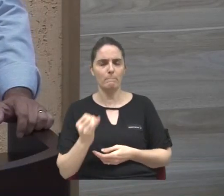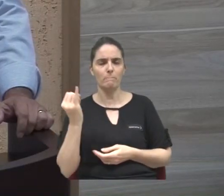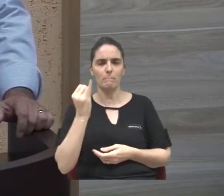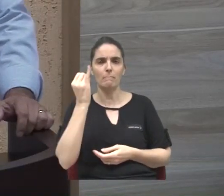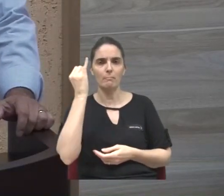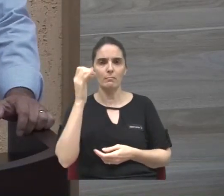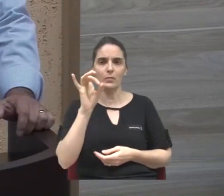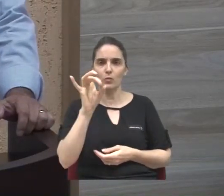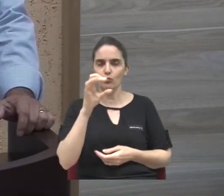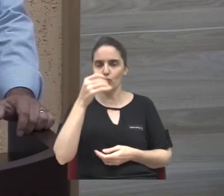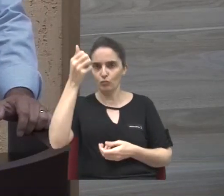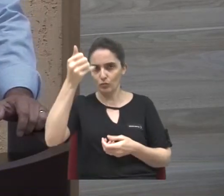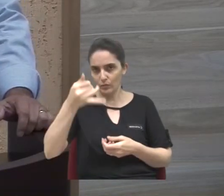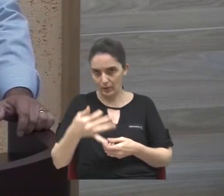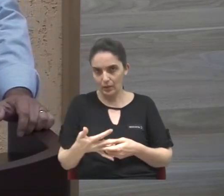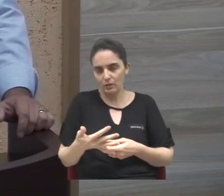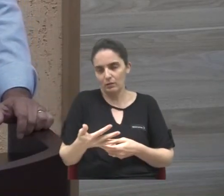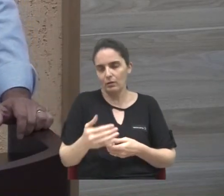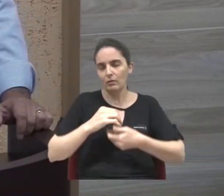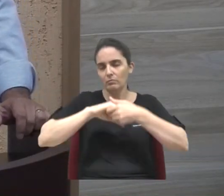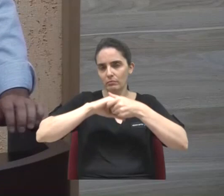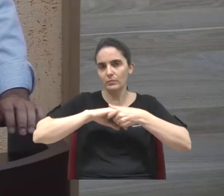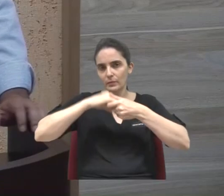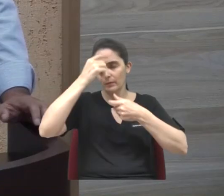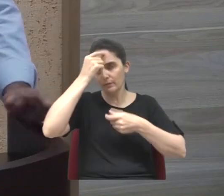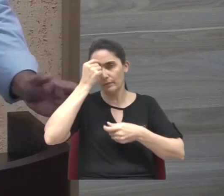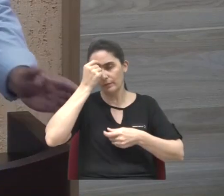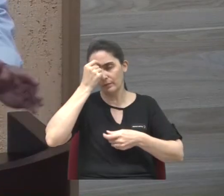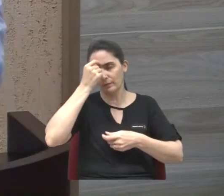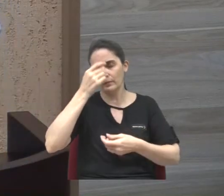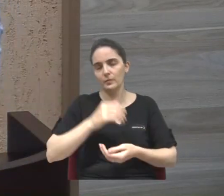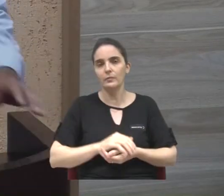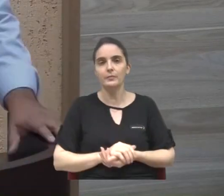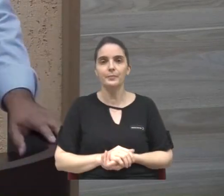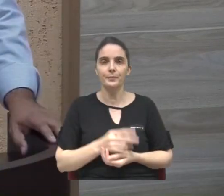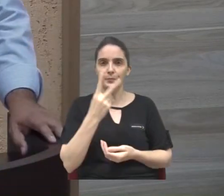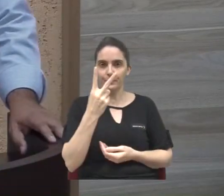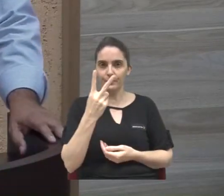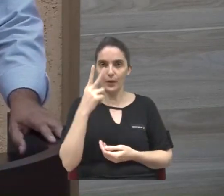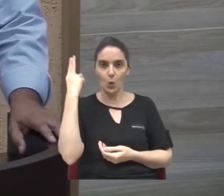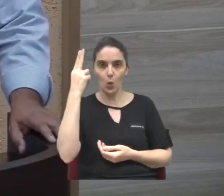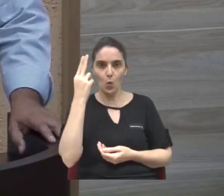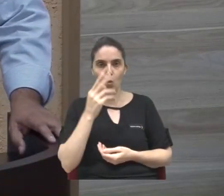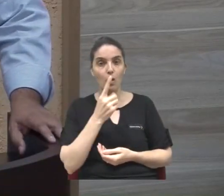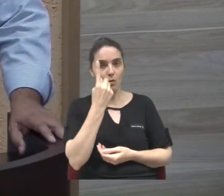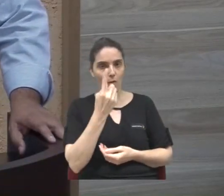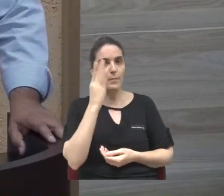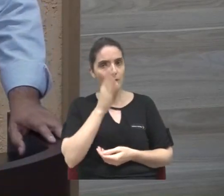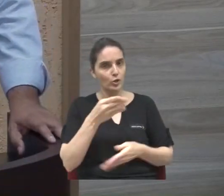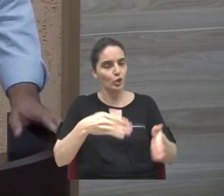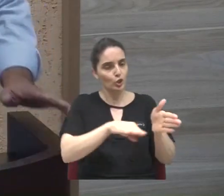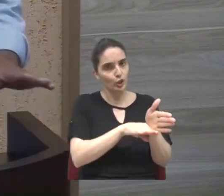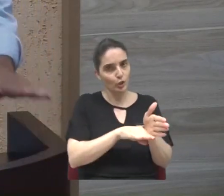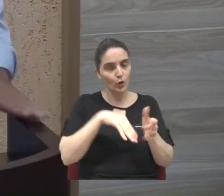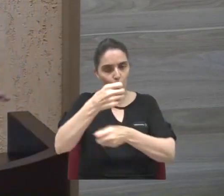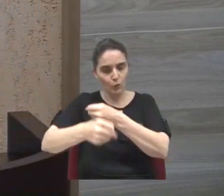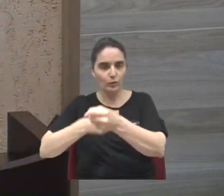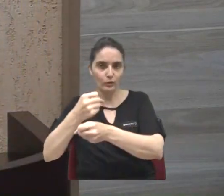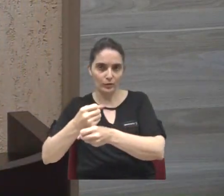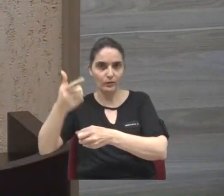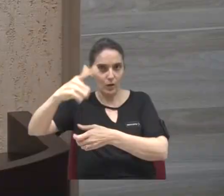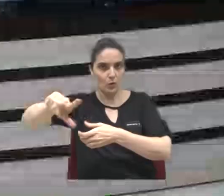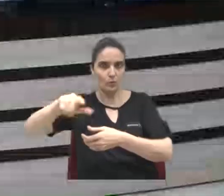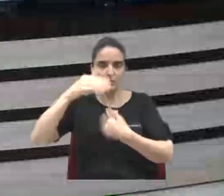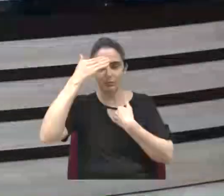isso, parabenizar o senhor pelo requerimento e de relatar essas duas ambulâncias, uma que já chegou e outra que chega o ano que vem aqui em Limeira. Obrigado,